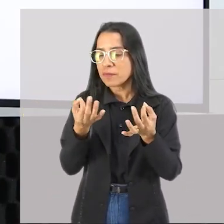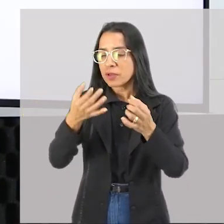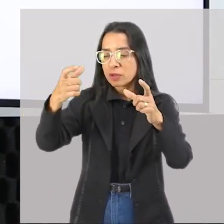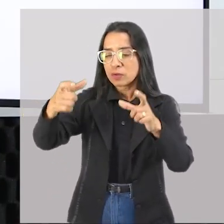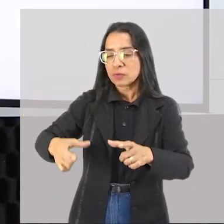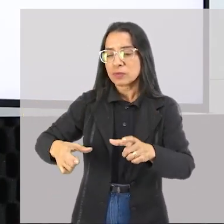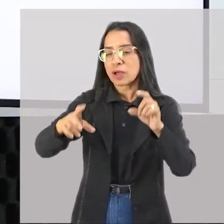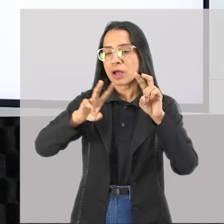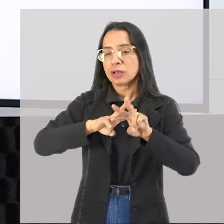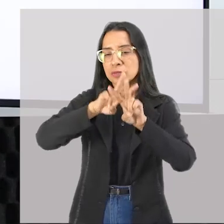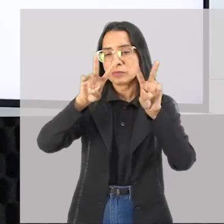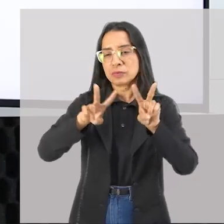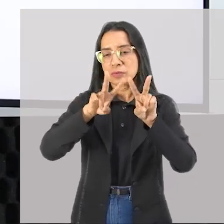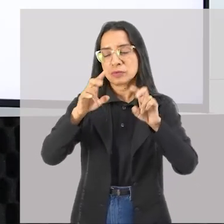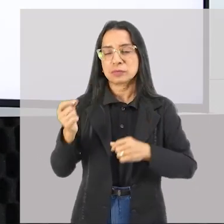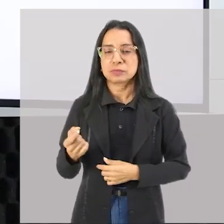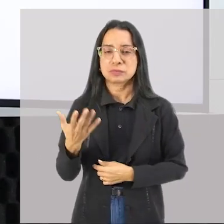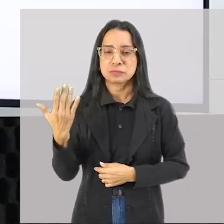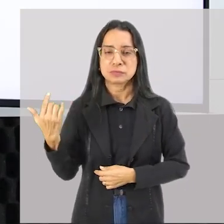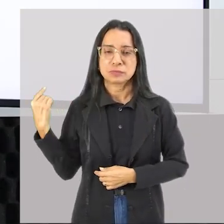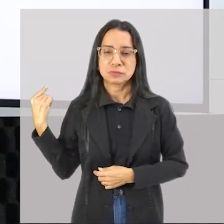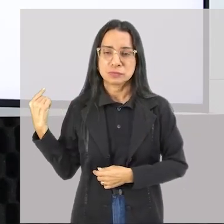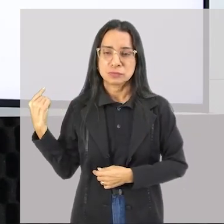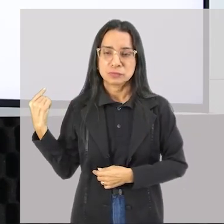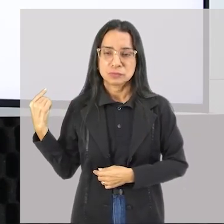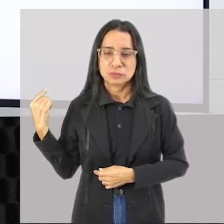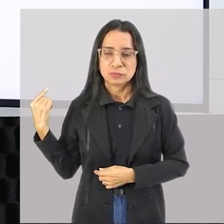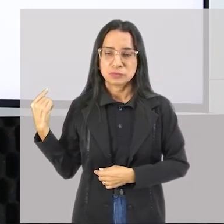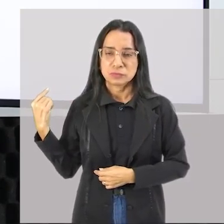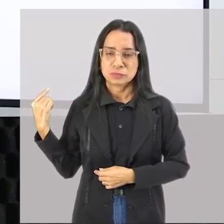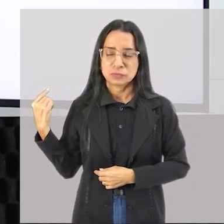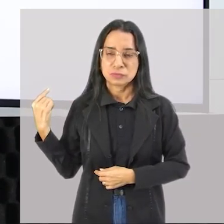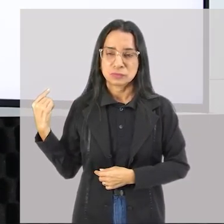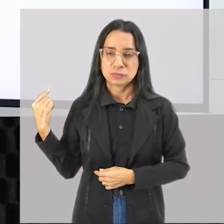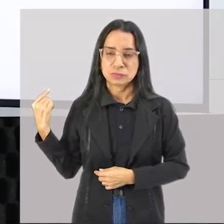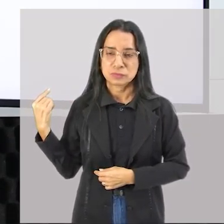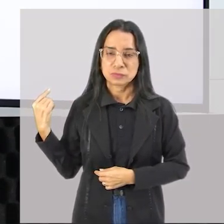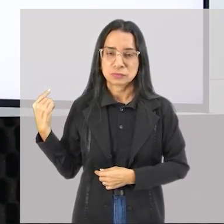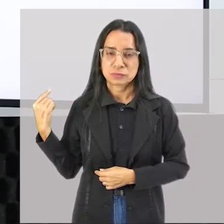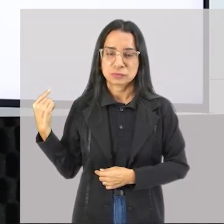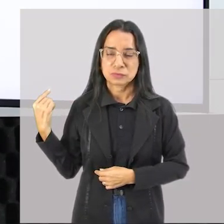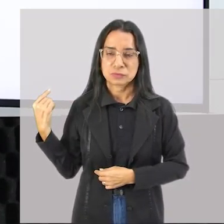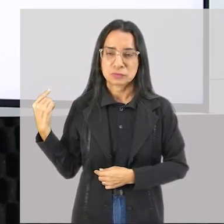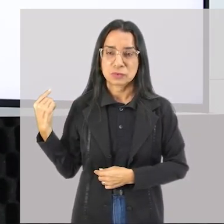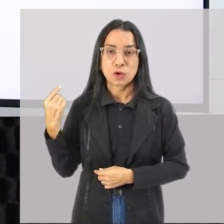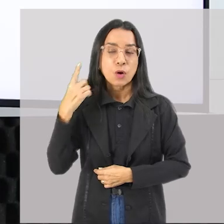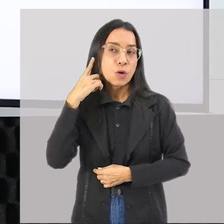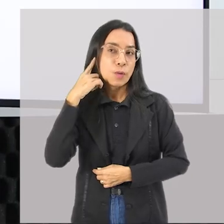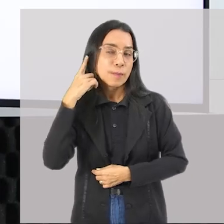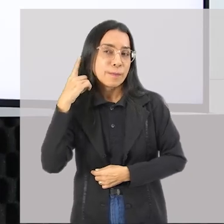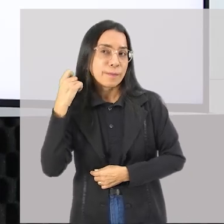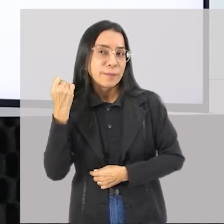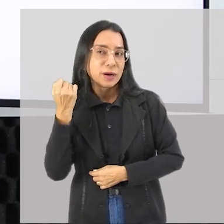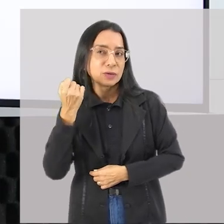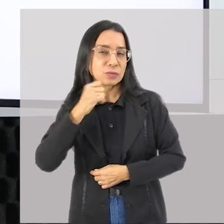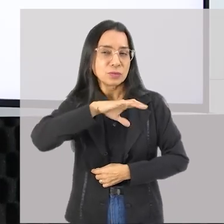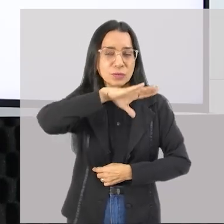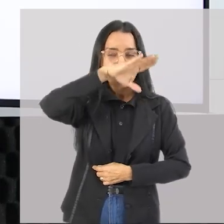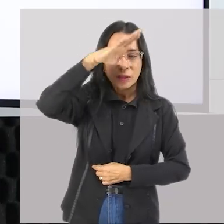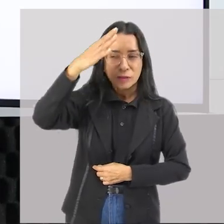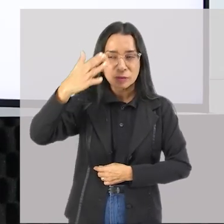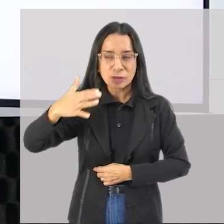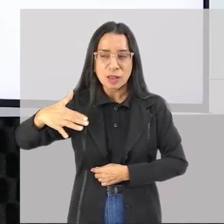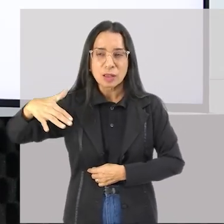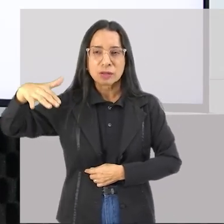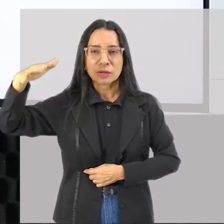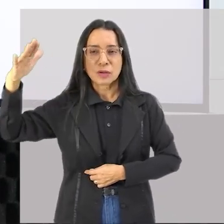verão, maravilhoso lugar para passar o verão. Em adição, o som das ondas era prazeroso.